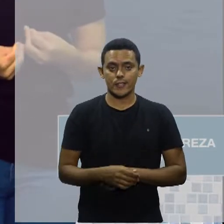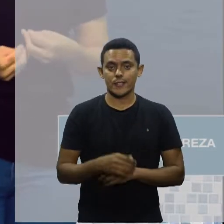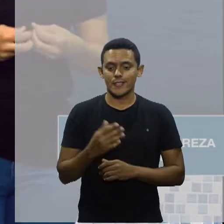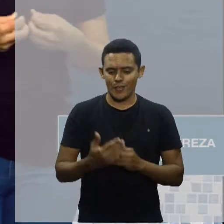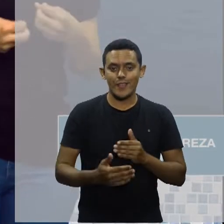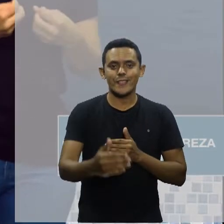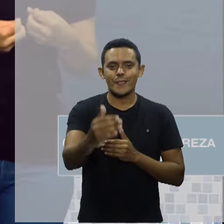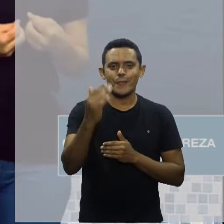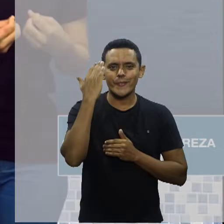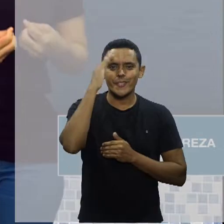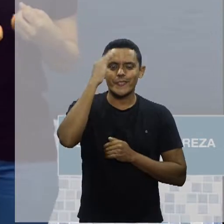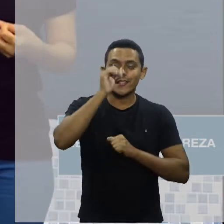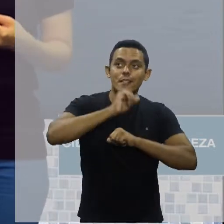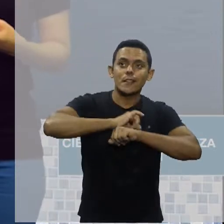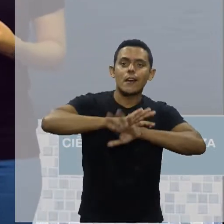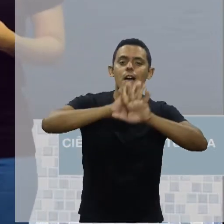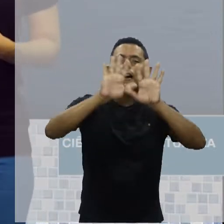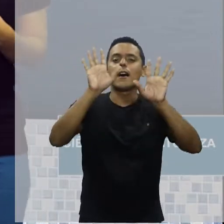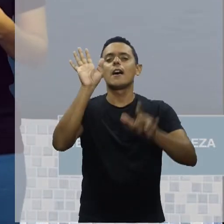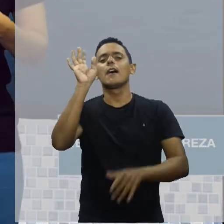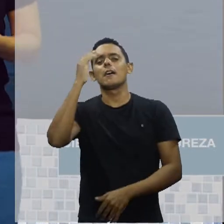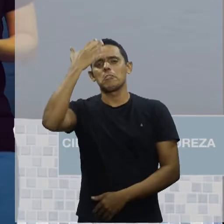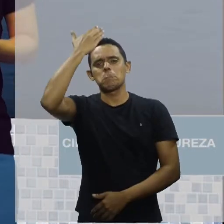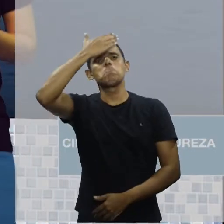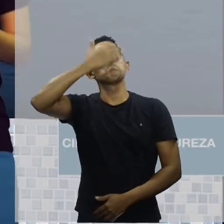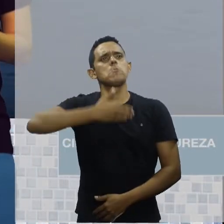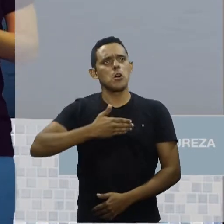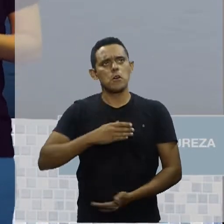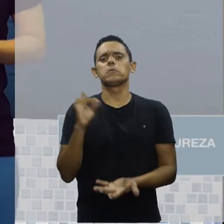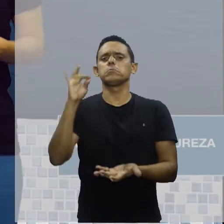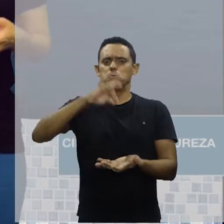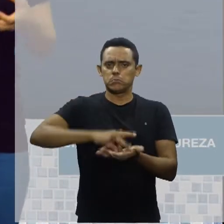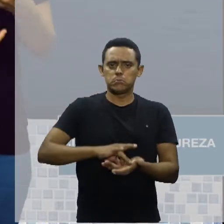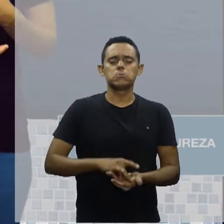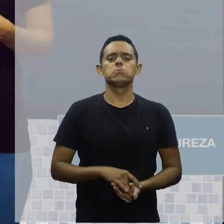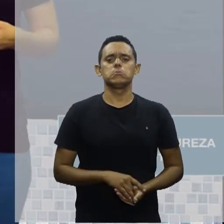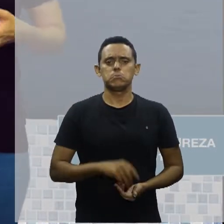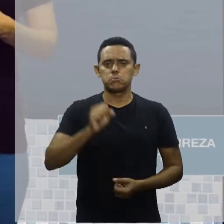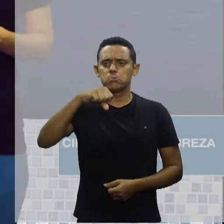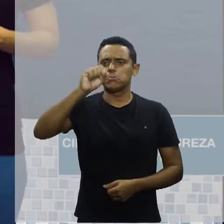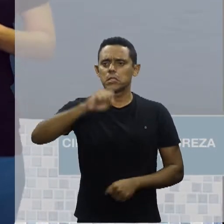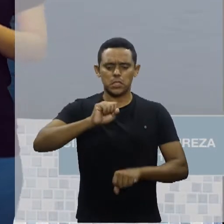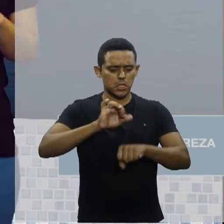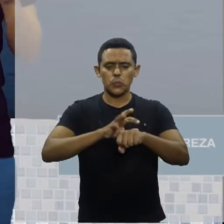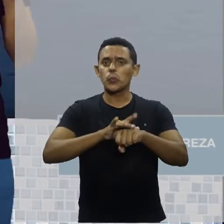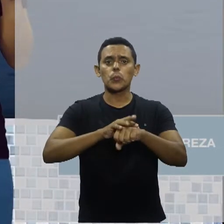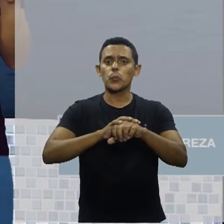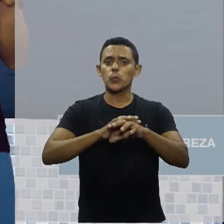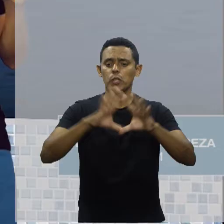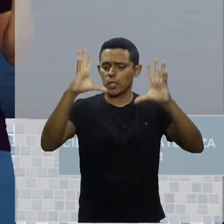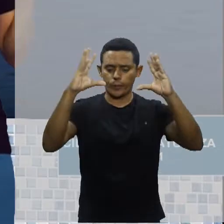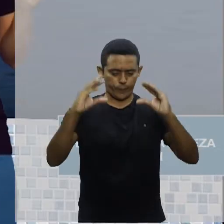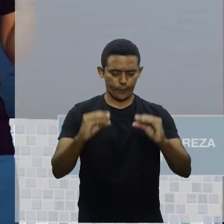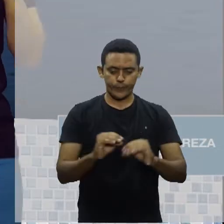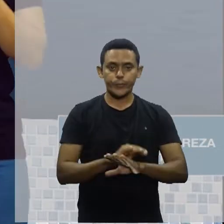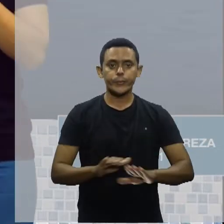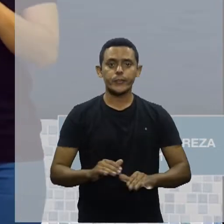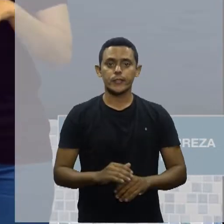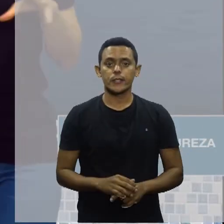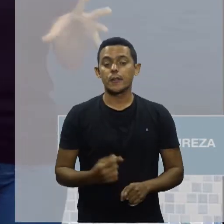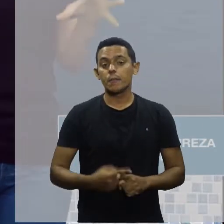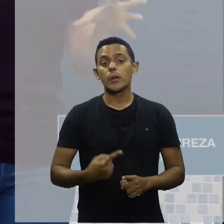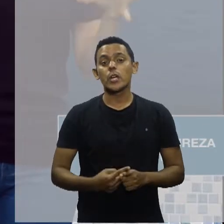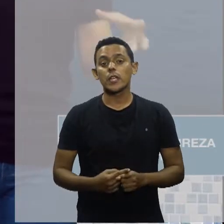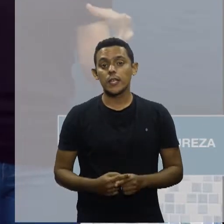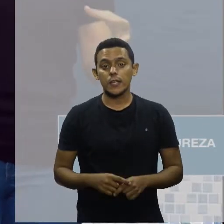nossa aula que é comprovadamente uma forma de a gente diminuir muito a contaminação. As nossas mãos é um lugar que a gente